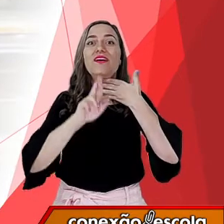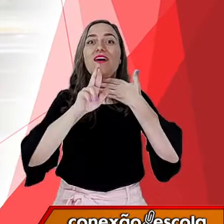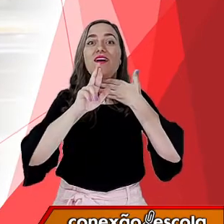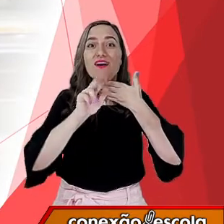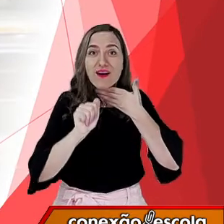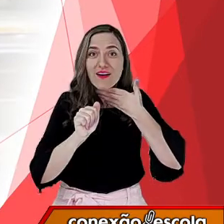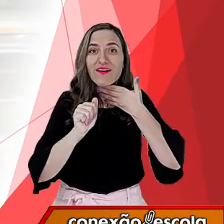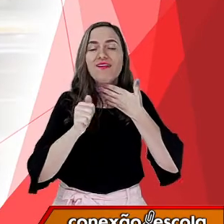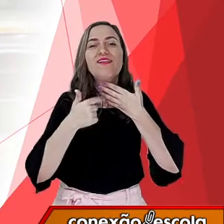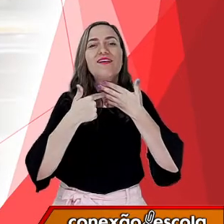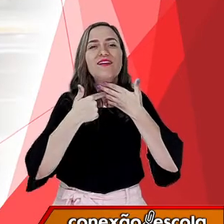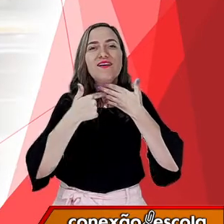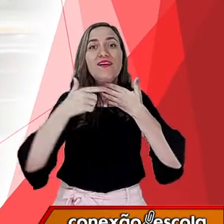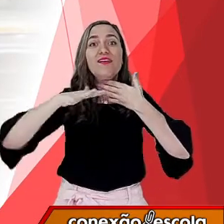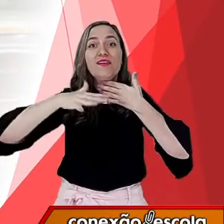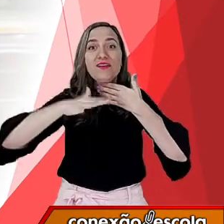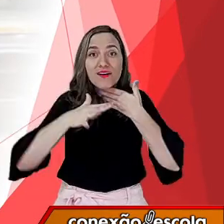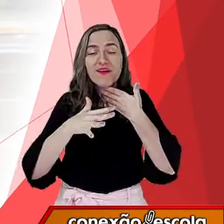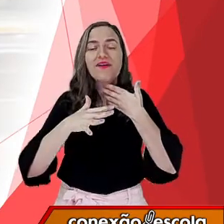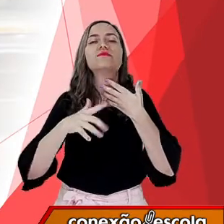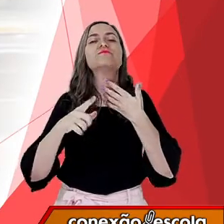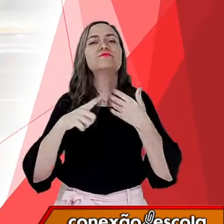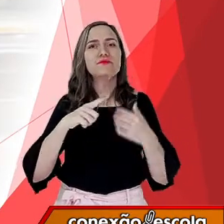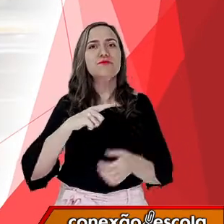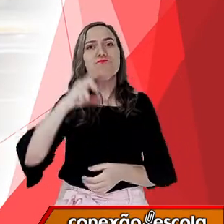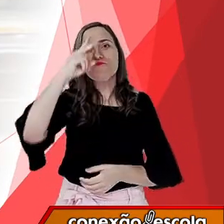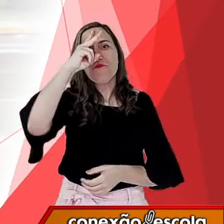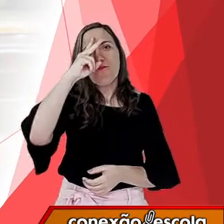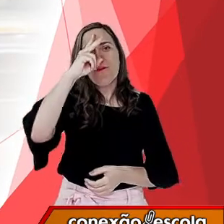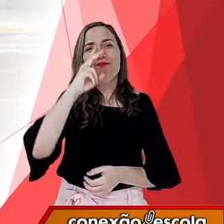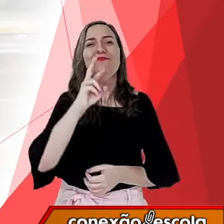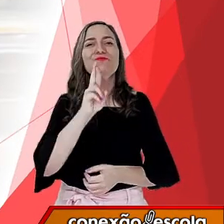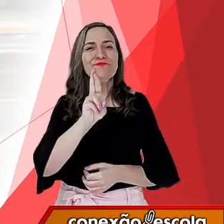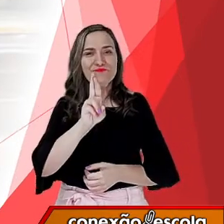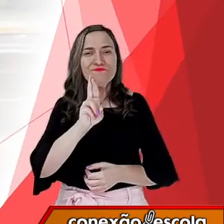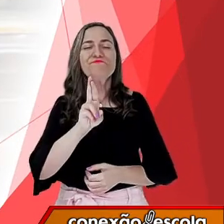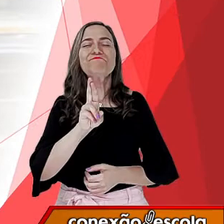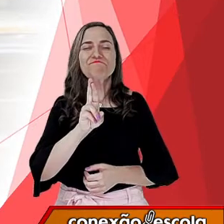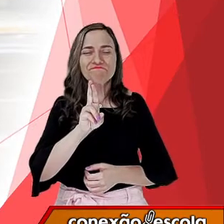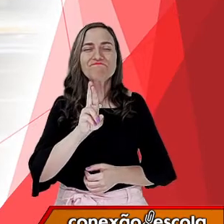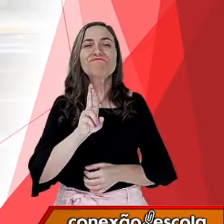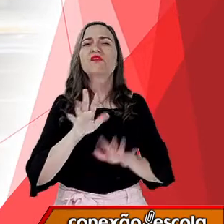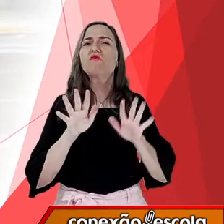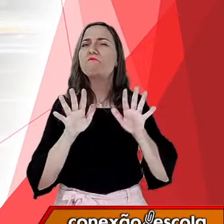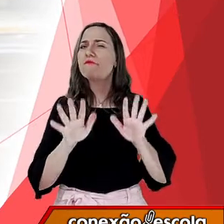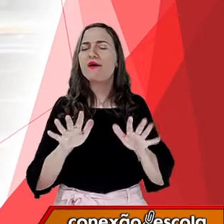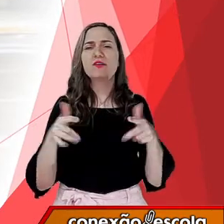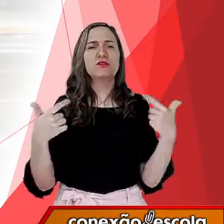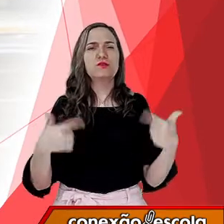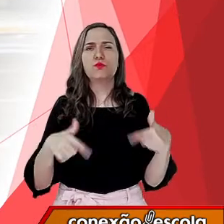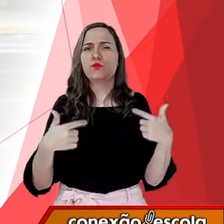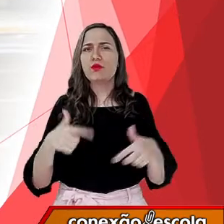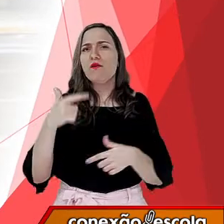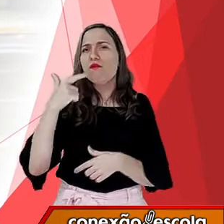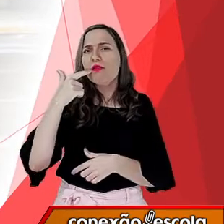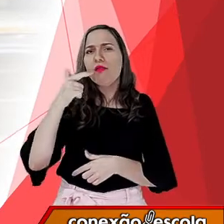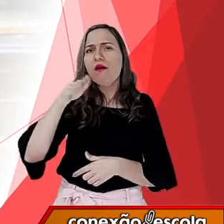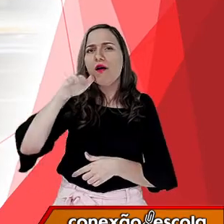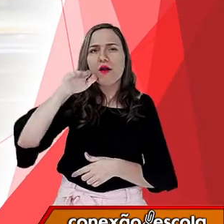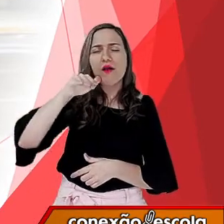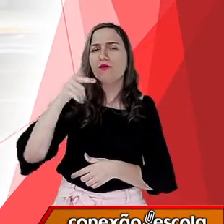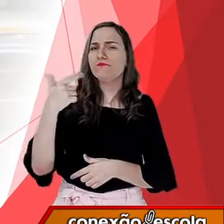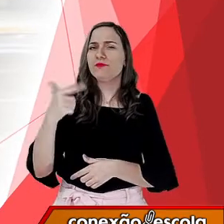Ha. O som do R foi forte, mas não foi até o céu da